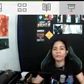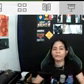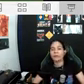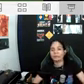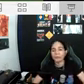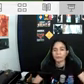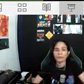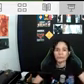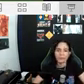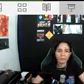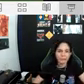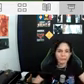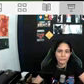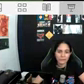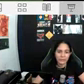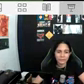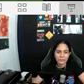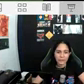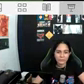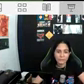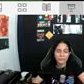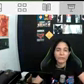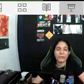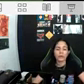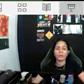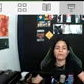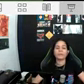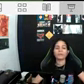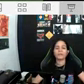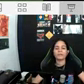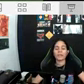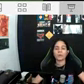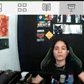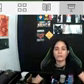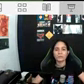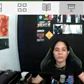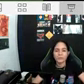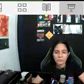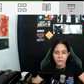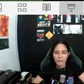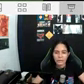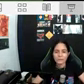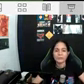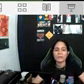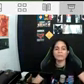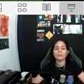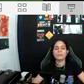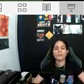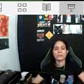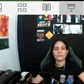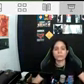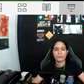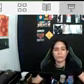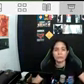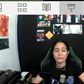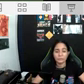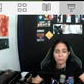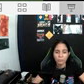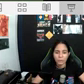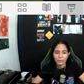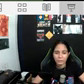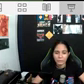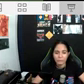vão dificultar a nossa interpretação dos resultados. E no momento que a gente tem condições controladas e bom desenho